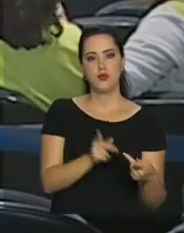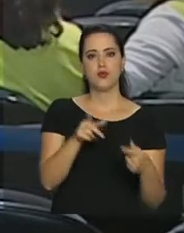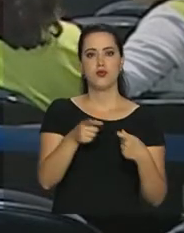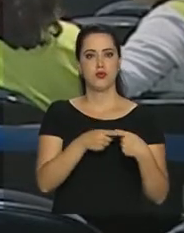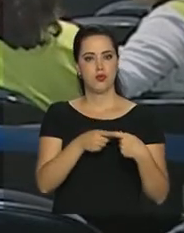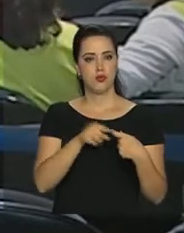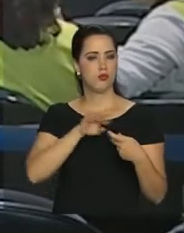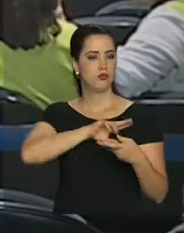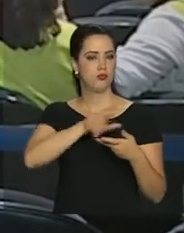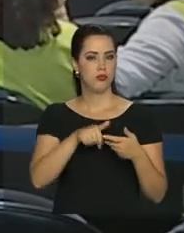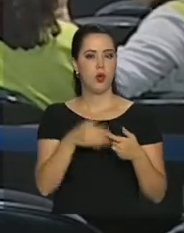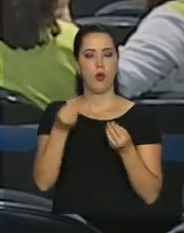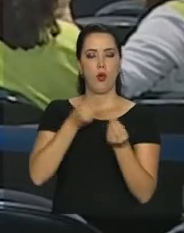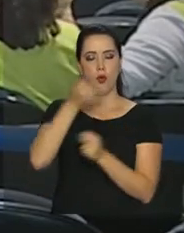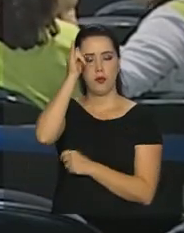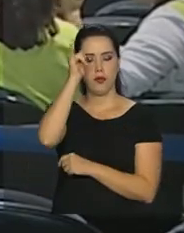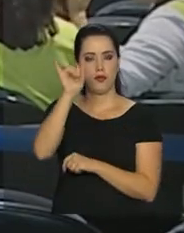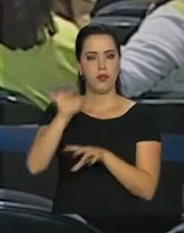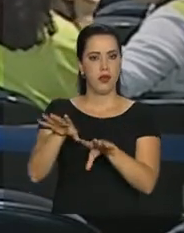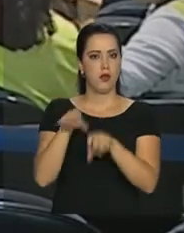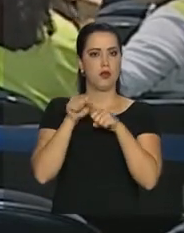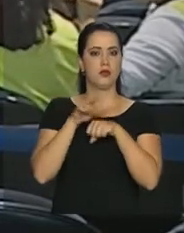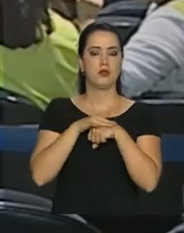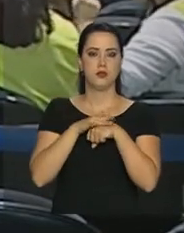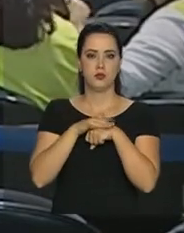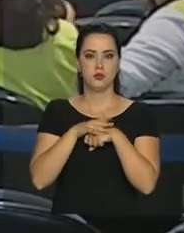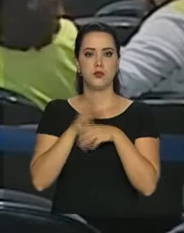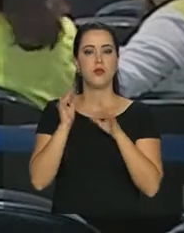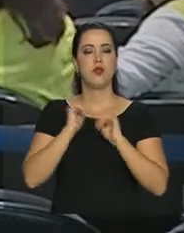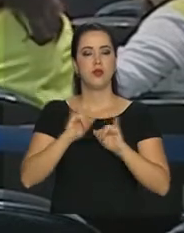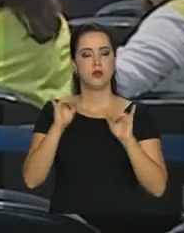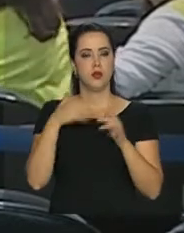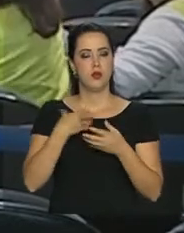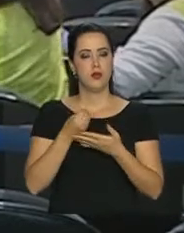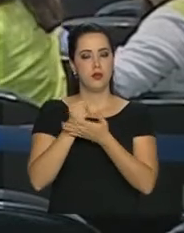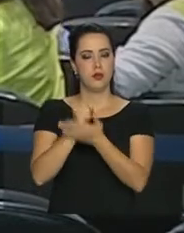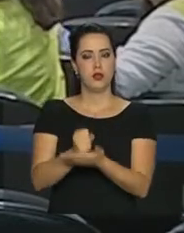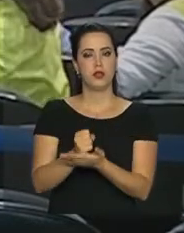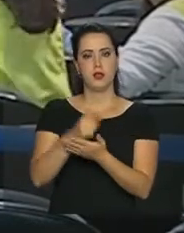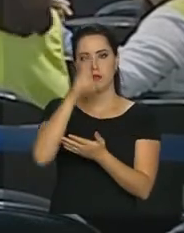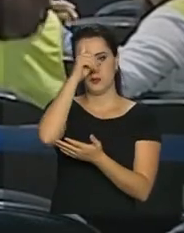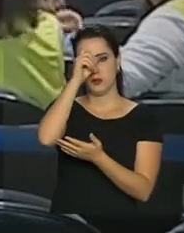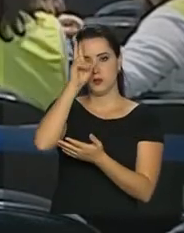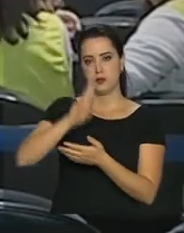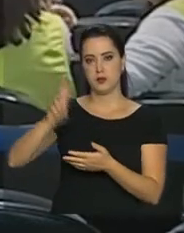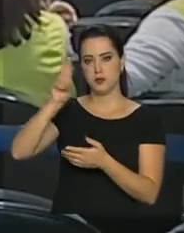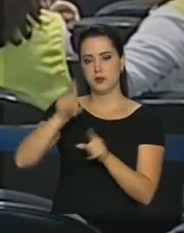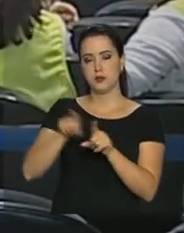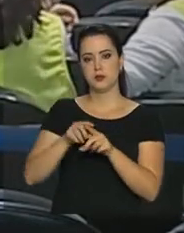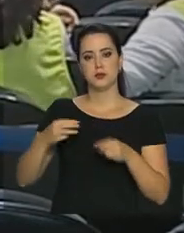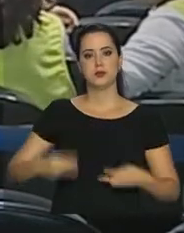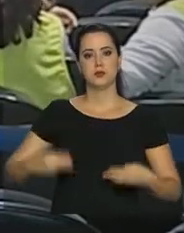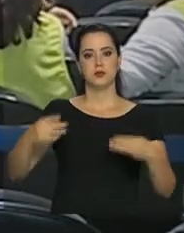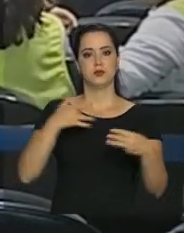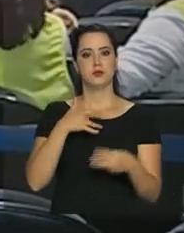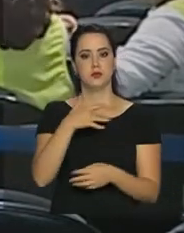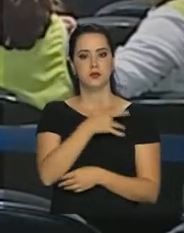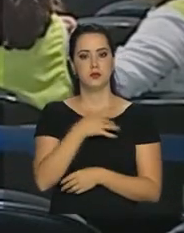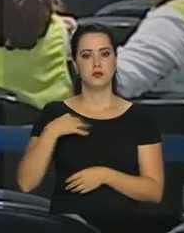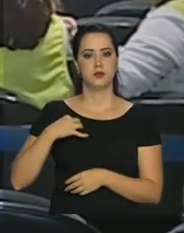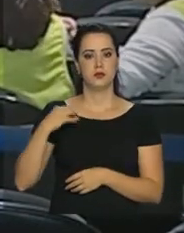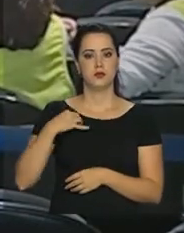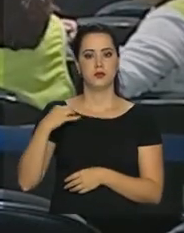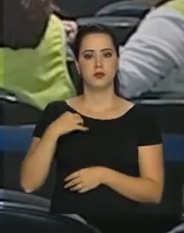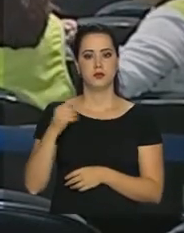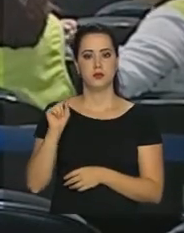doenças os materiais necessários para a ação foram disponibilizados pelos hospitais universitários e pelo ministério da saúde os voluntários vão